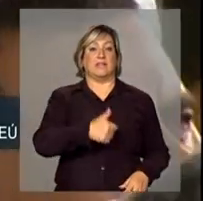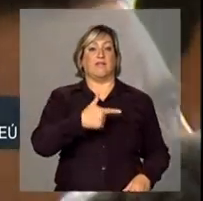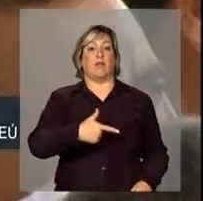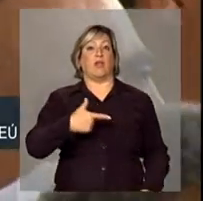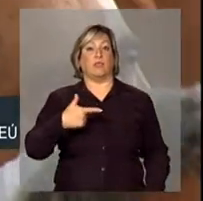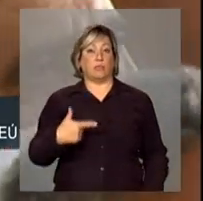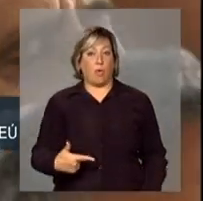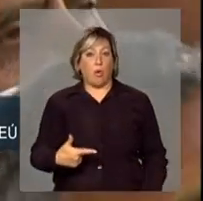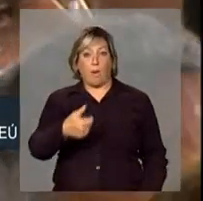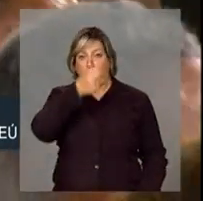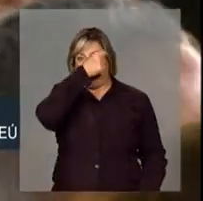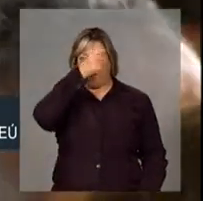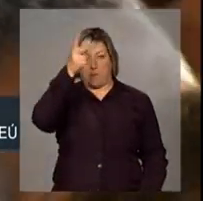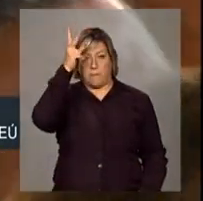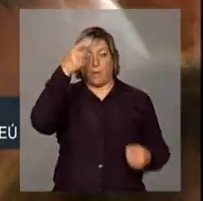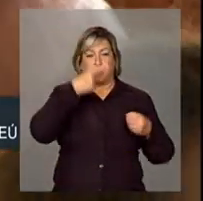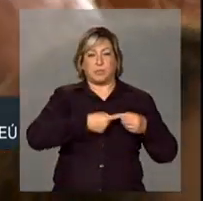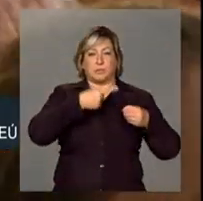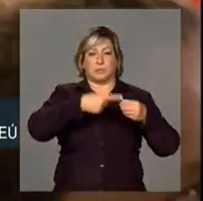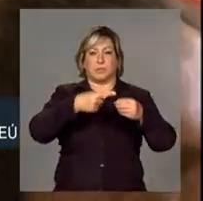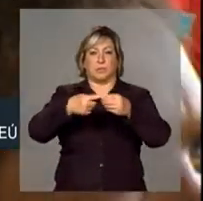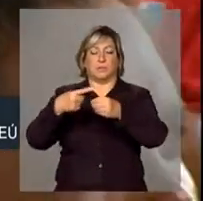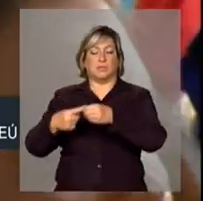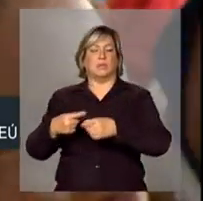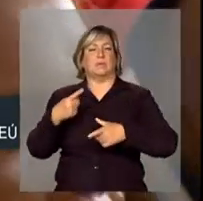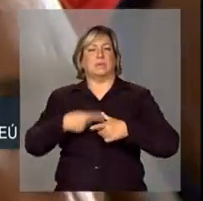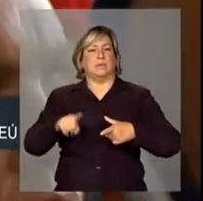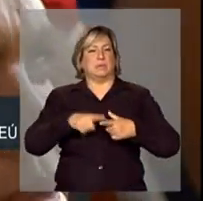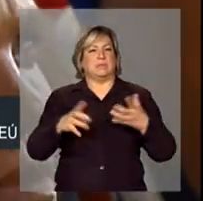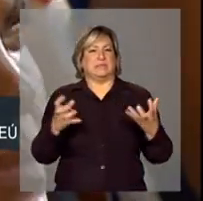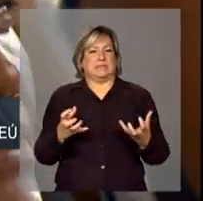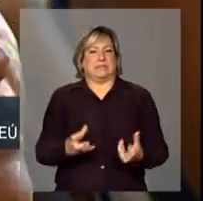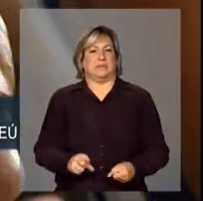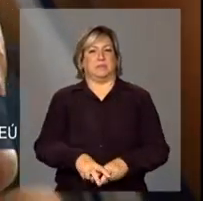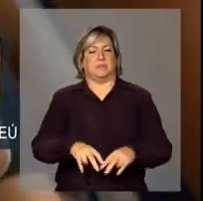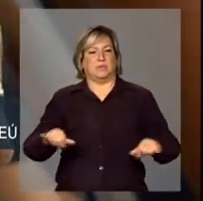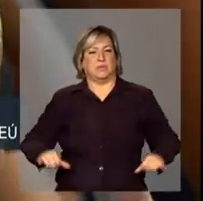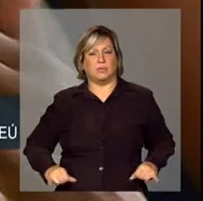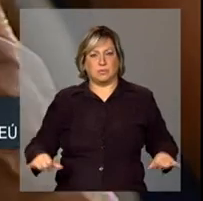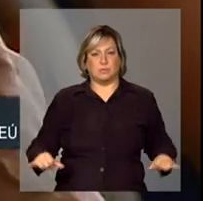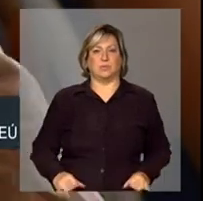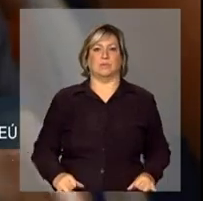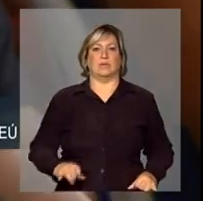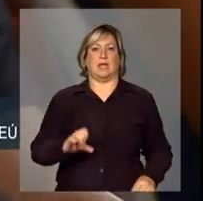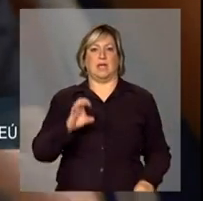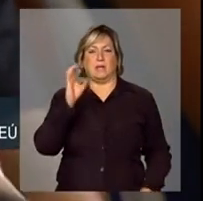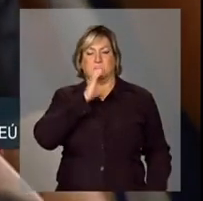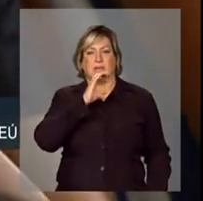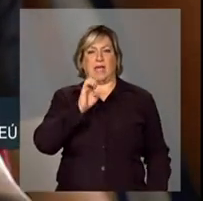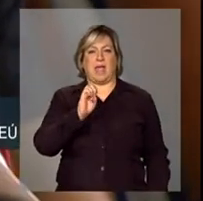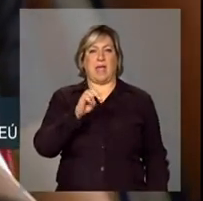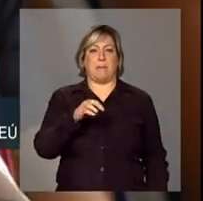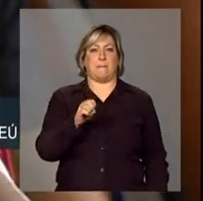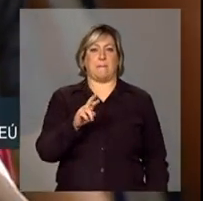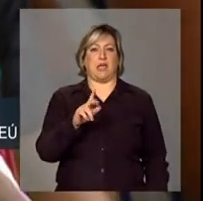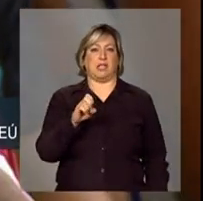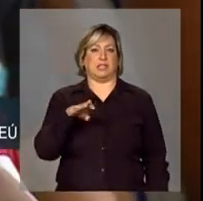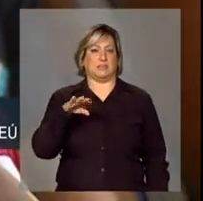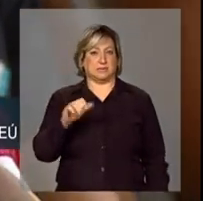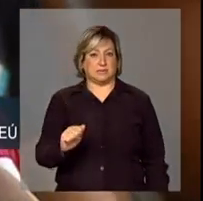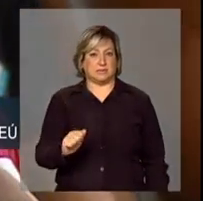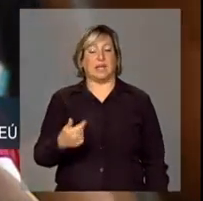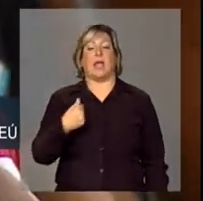122 municípios sob estado de emergência. Aprendi muito cedo, presidenta, com